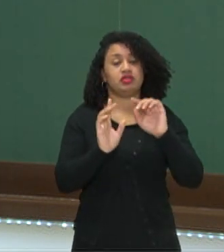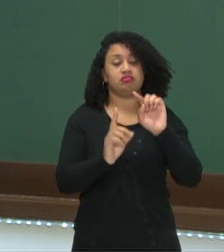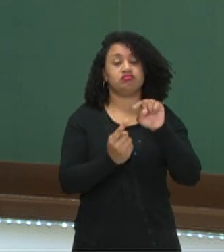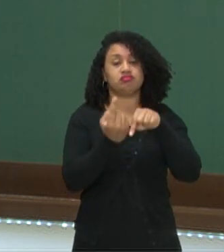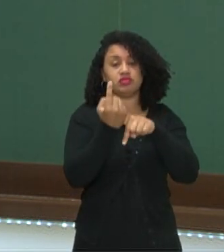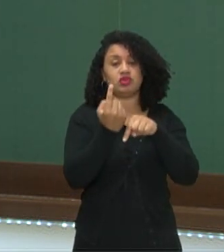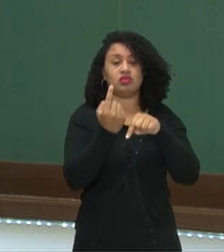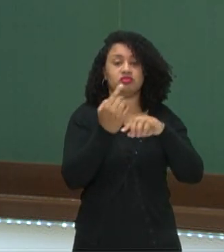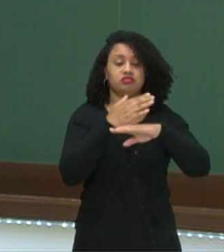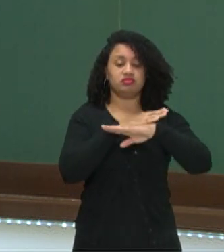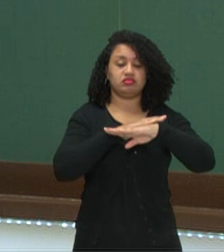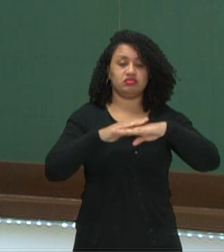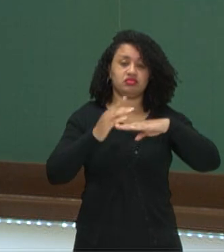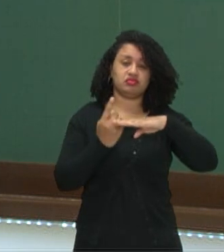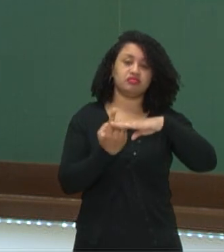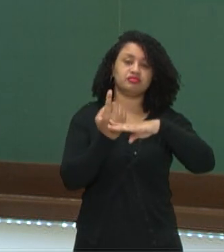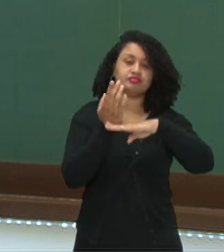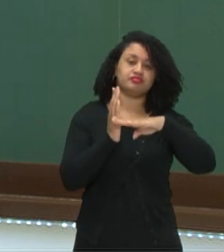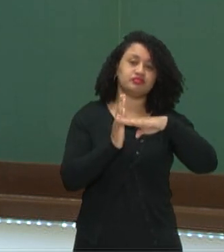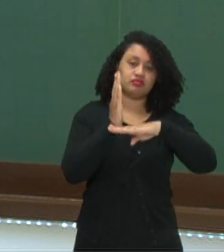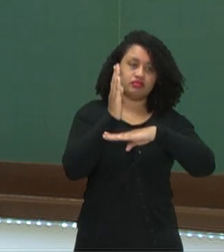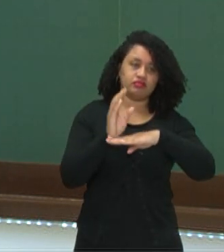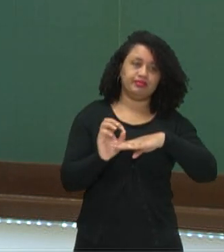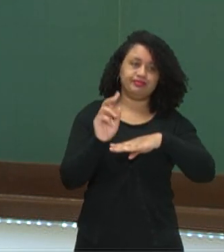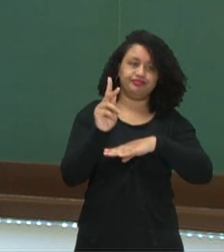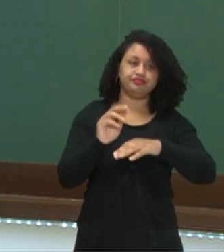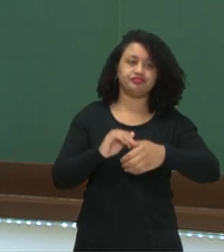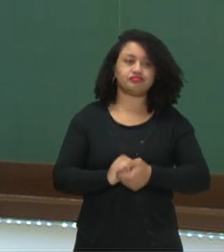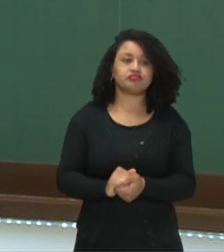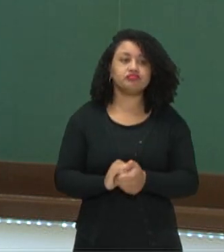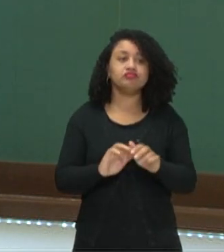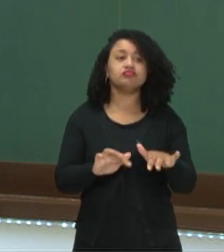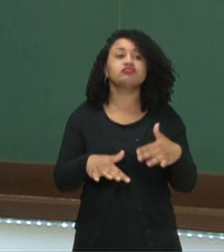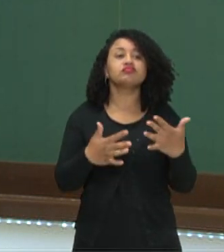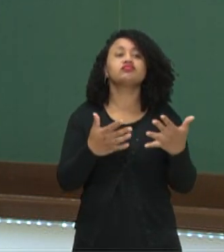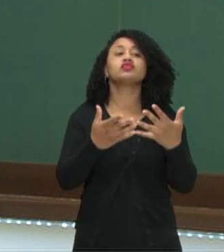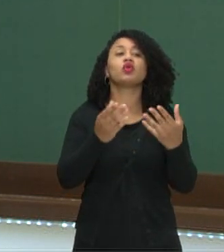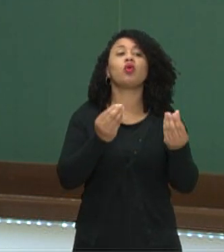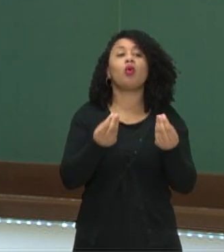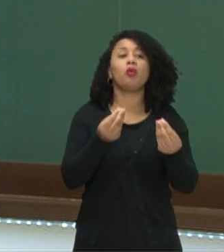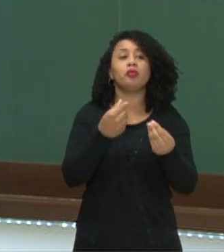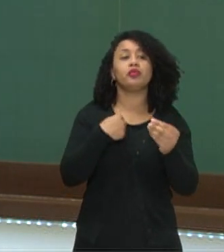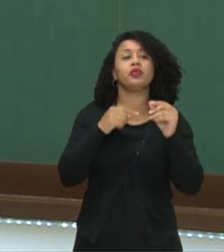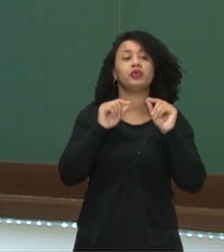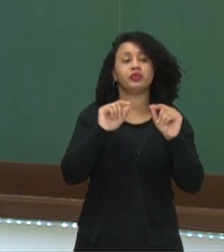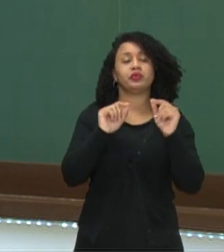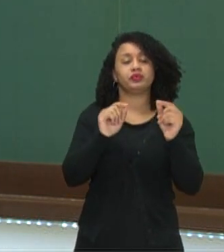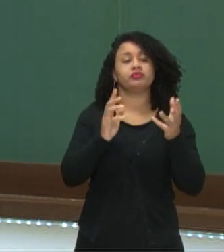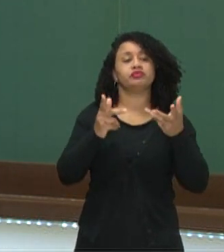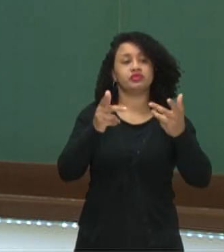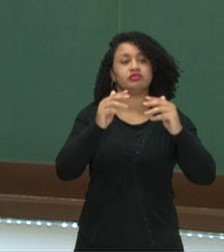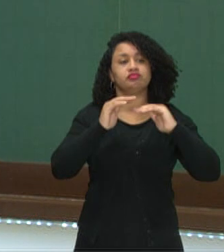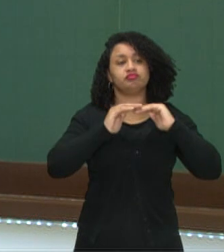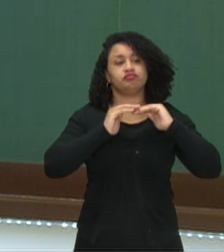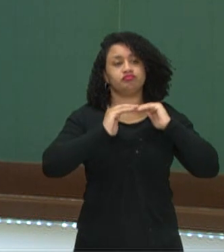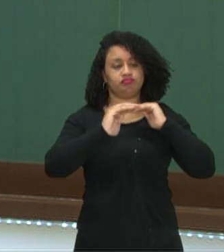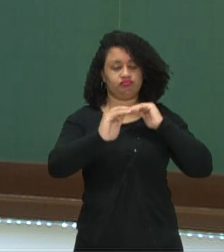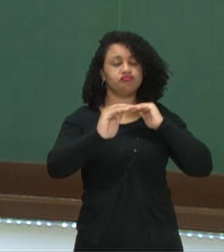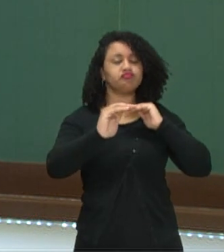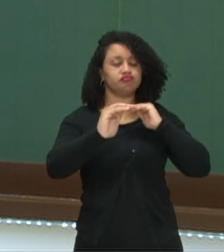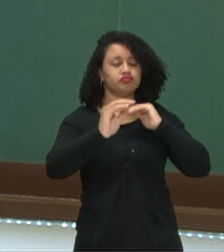a esta superfície, ok? Então, como ele está em velocidade